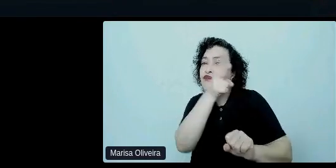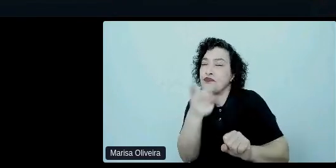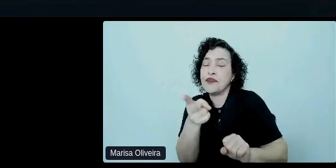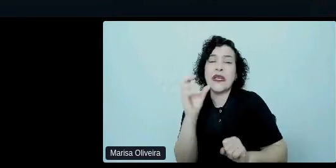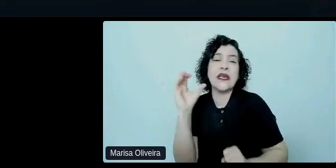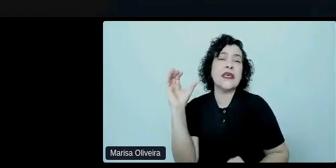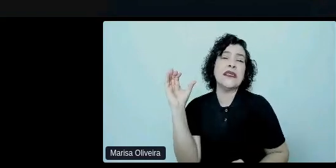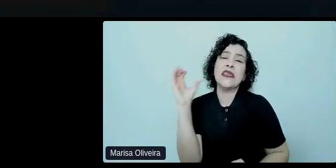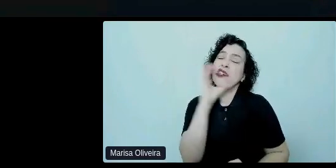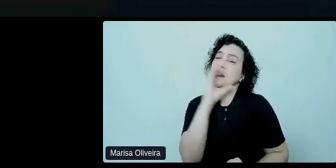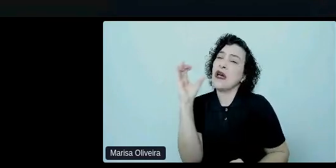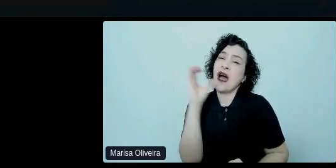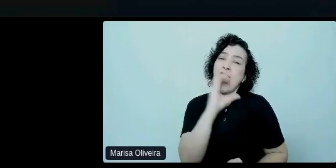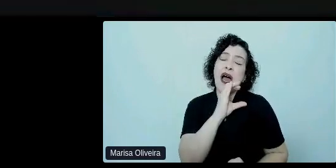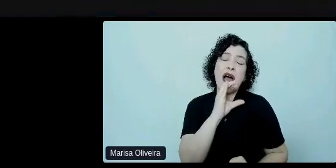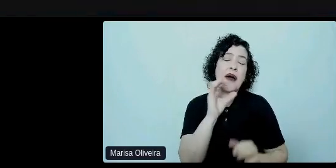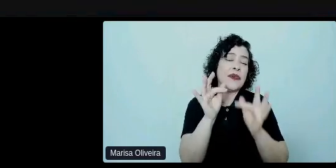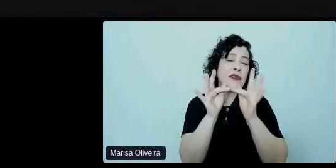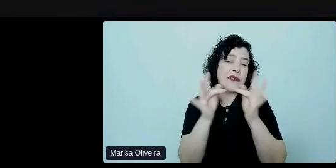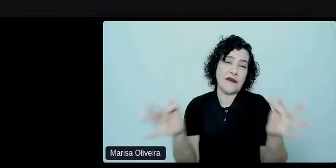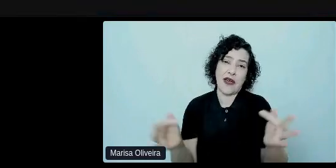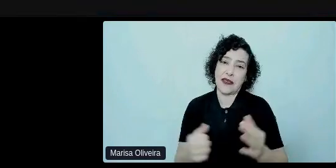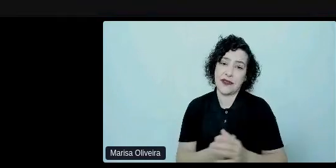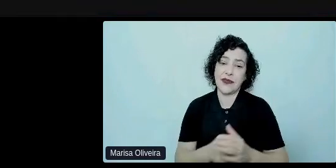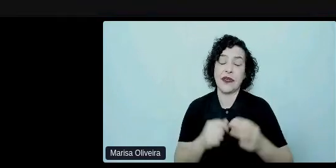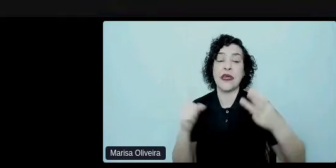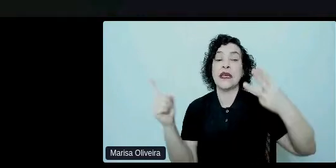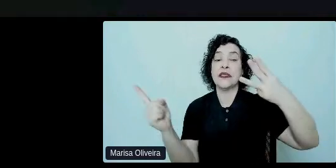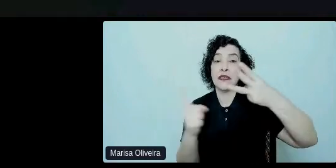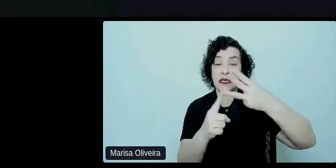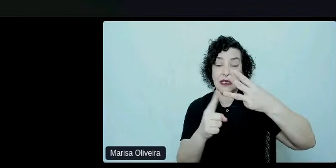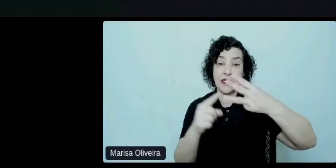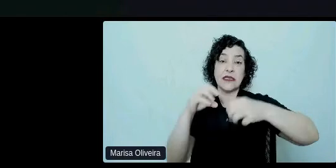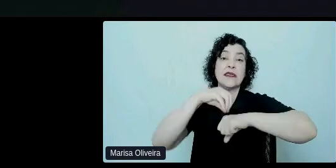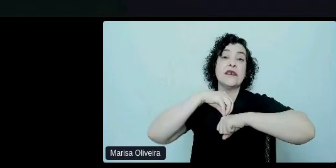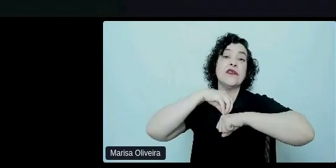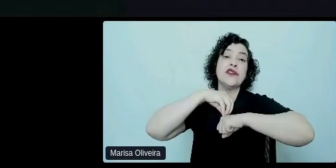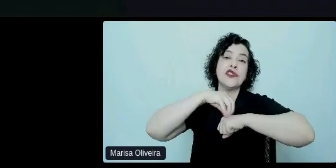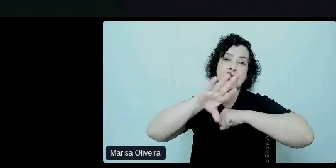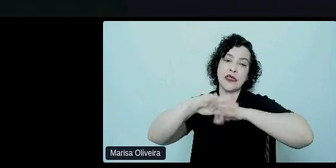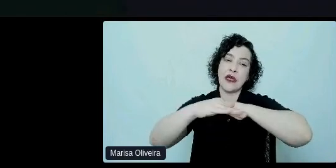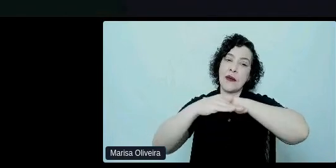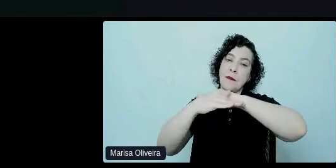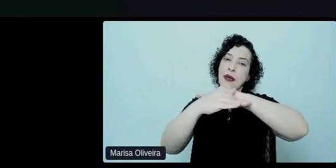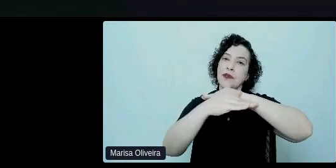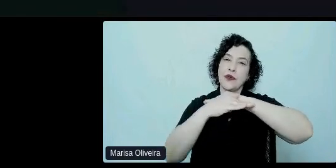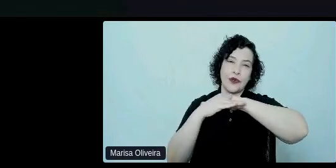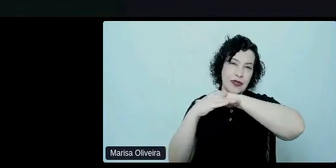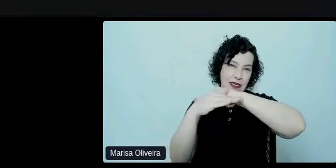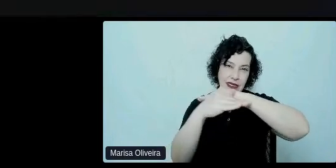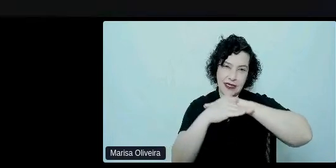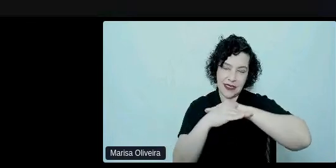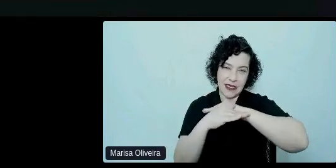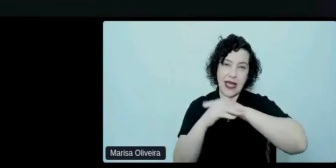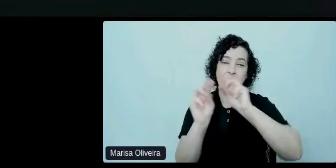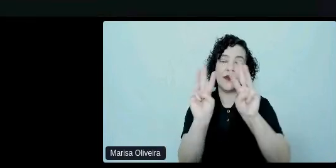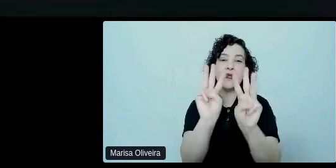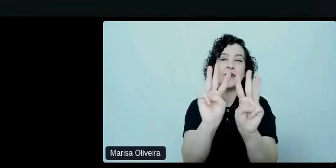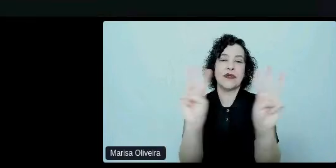né? E a terceira dica é padronizar as ações do seu site.